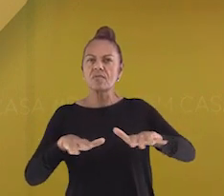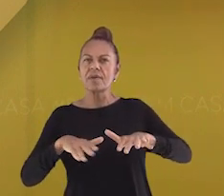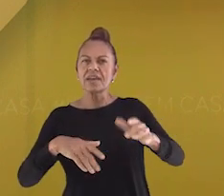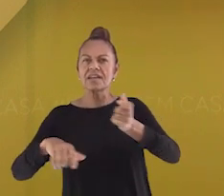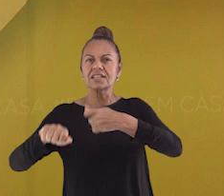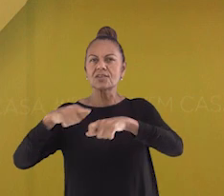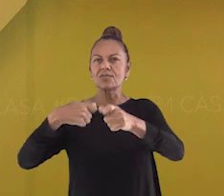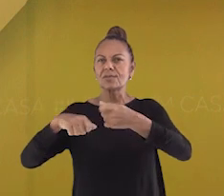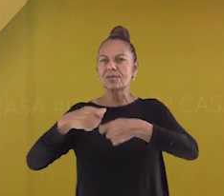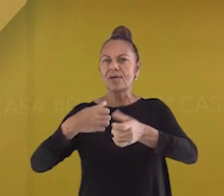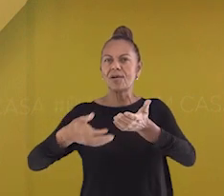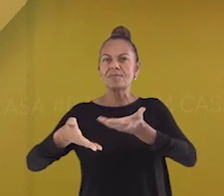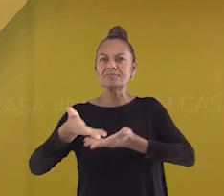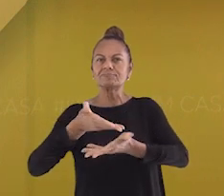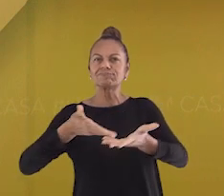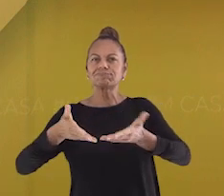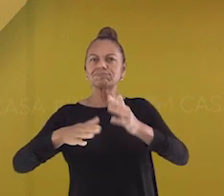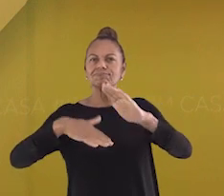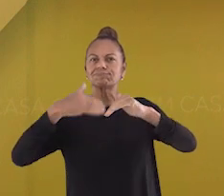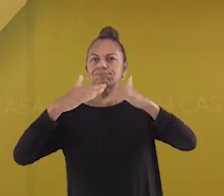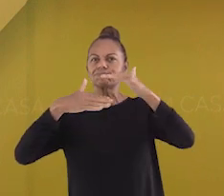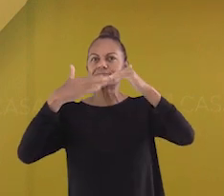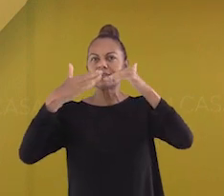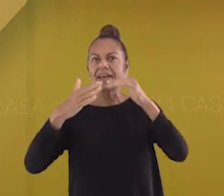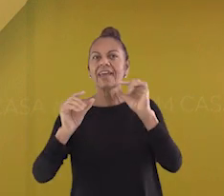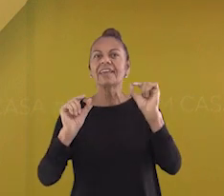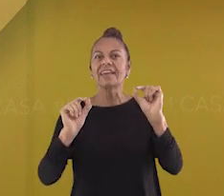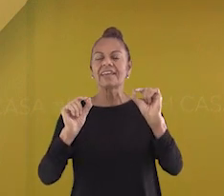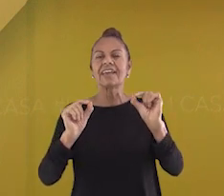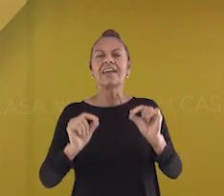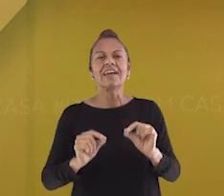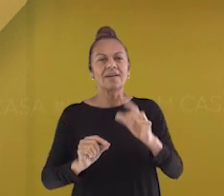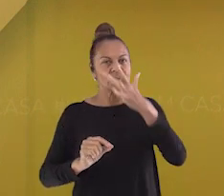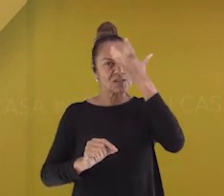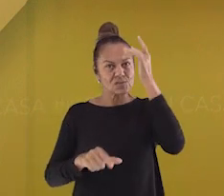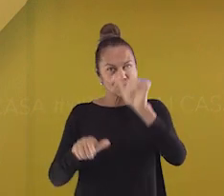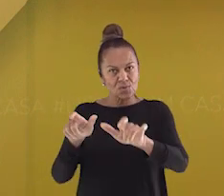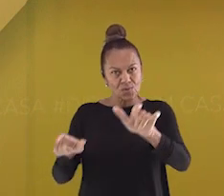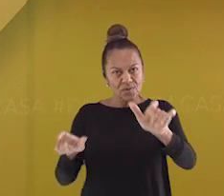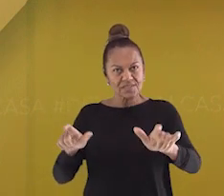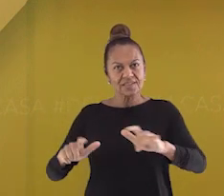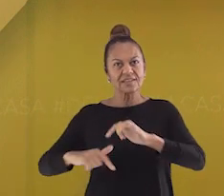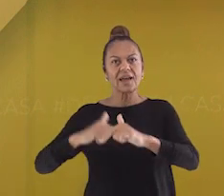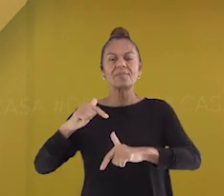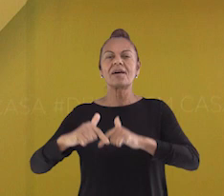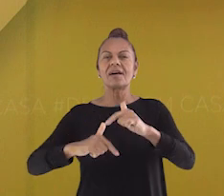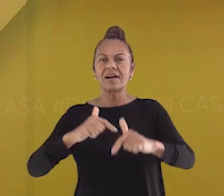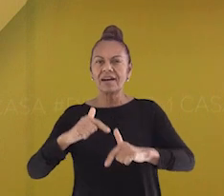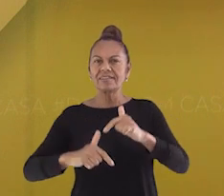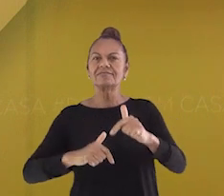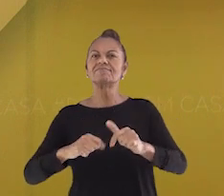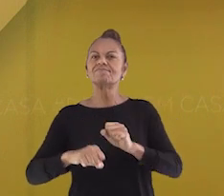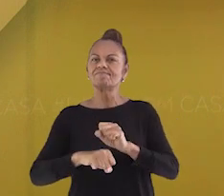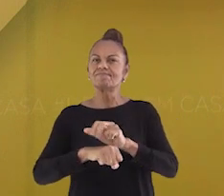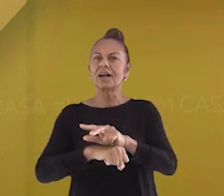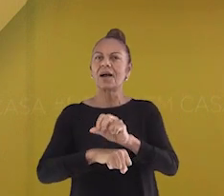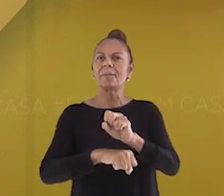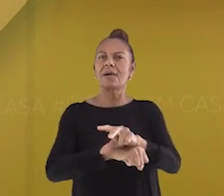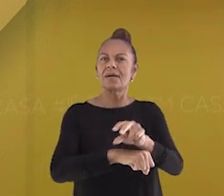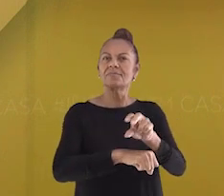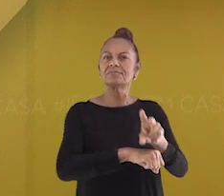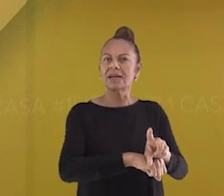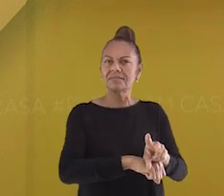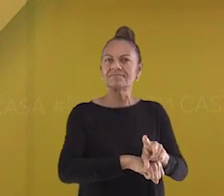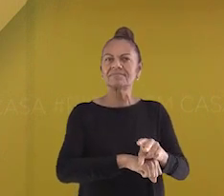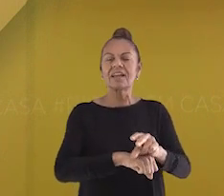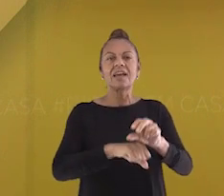população que exerce algum tipo de atividade remunerada, ou seja, que produzem para o país e que